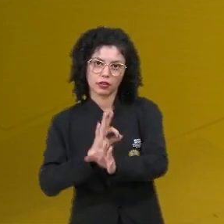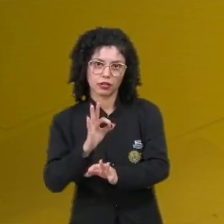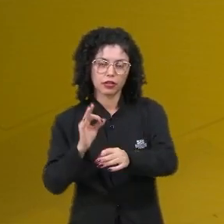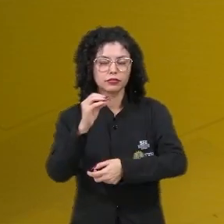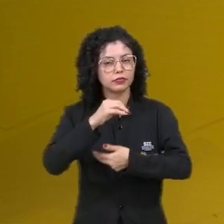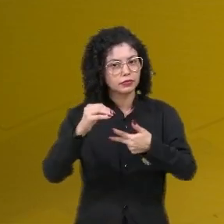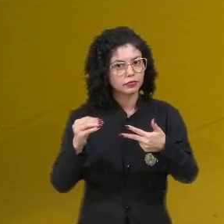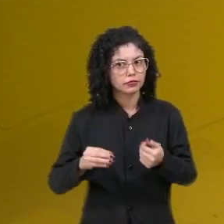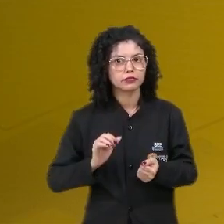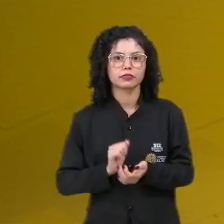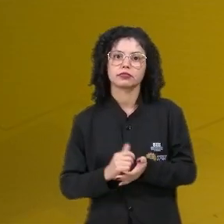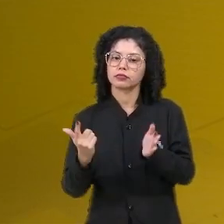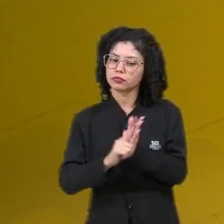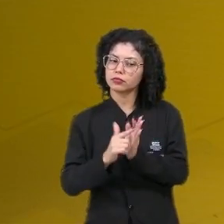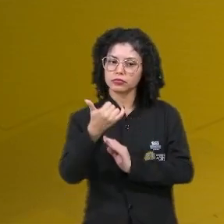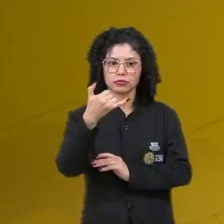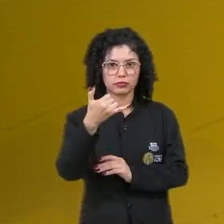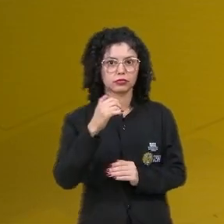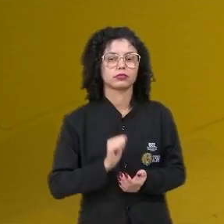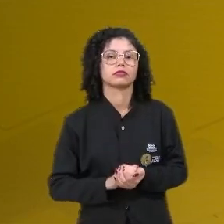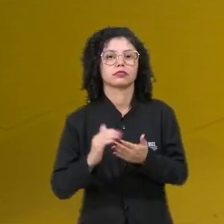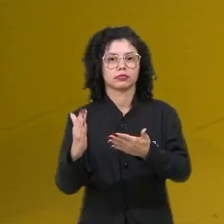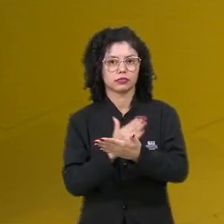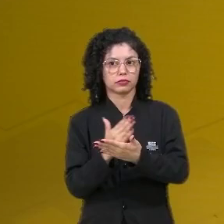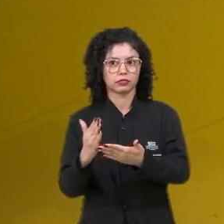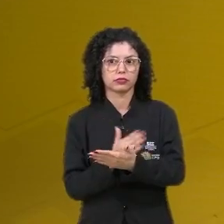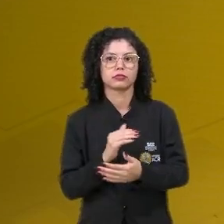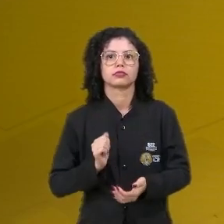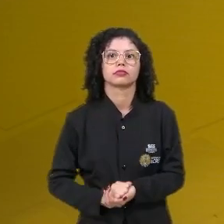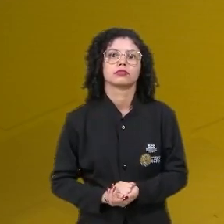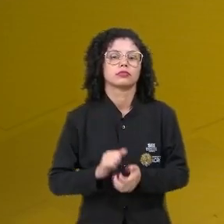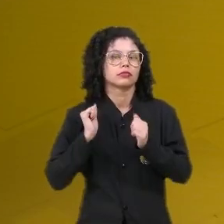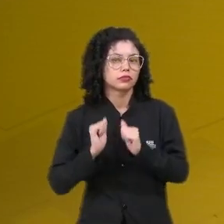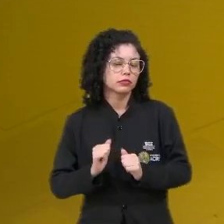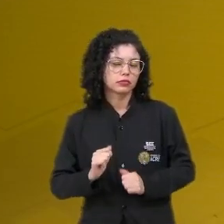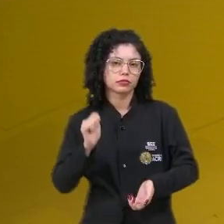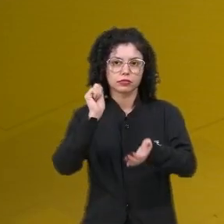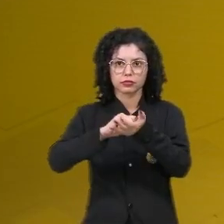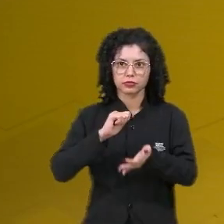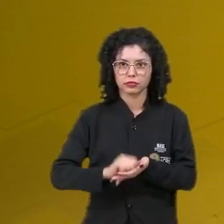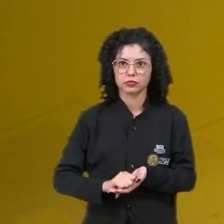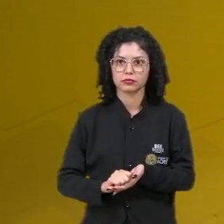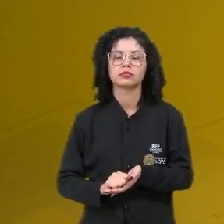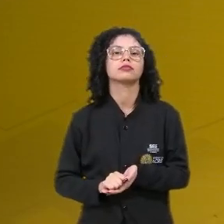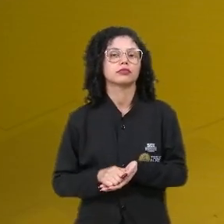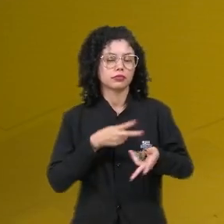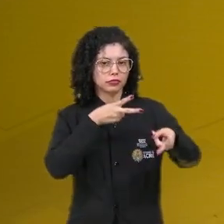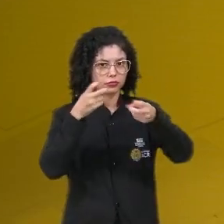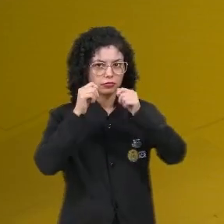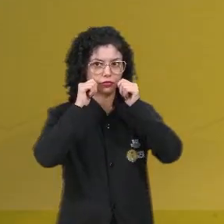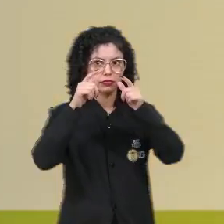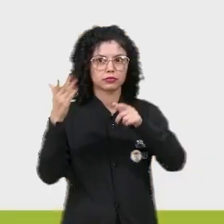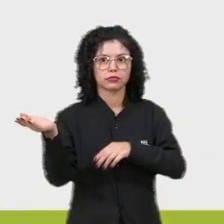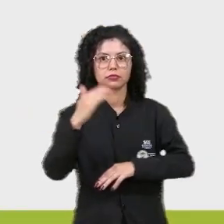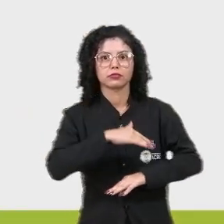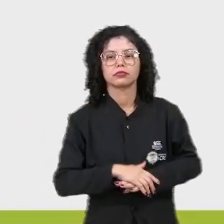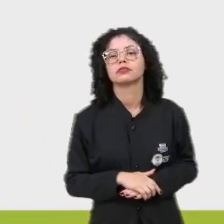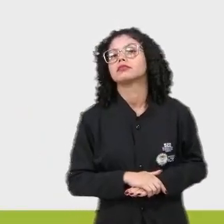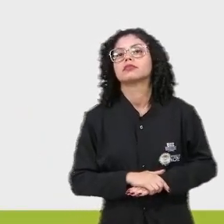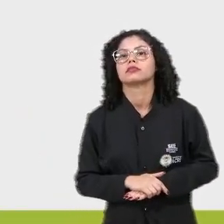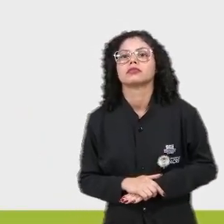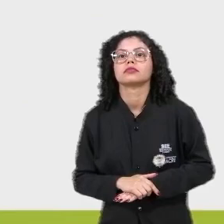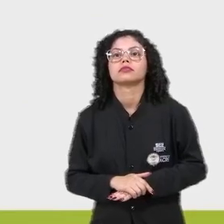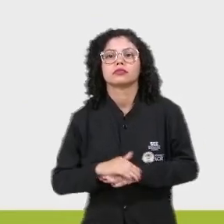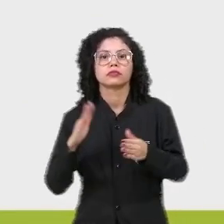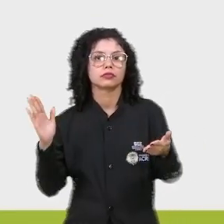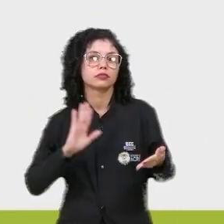o Enem, papel e caneta, caderno na mão, para que a gente possa fazer as anotações e observações. Vamos lá? Pessoal,